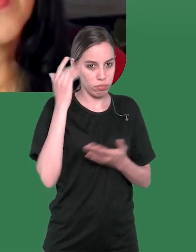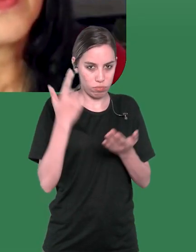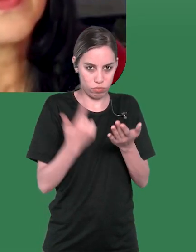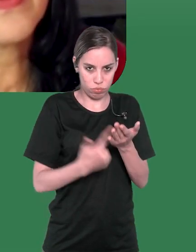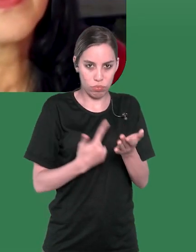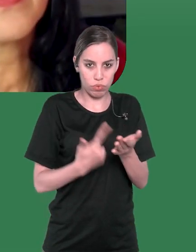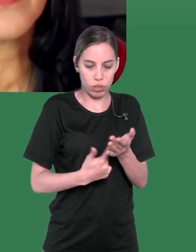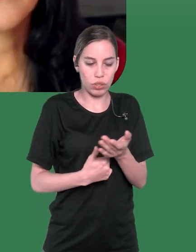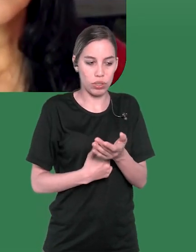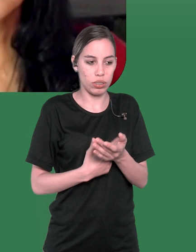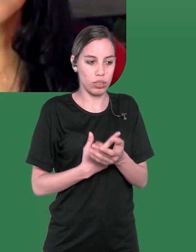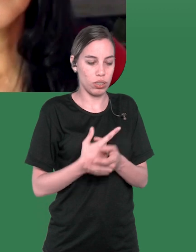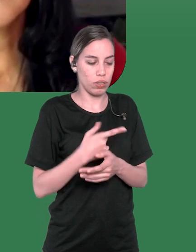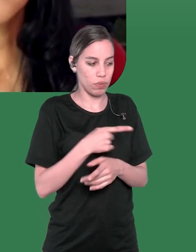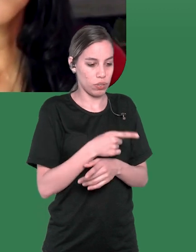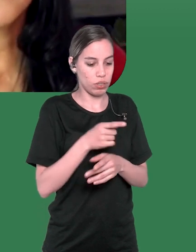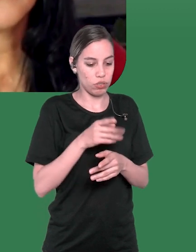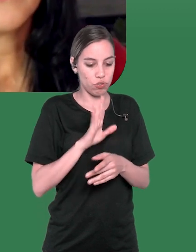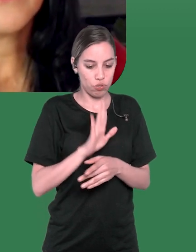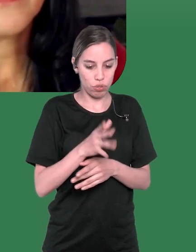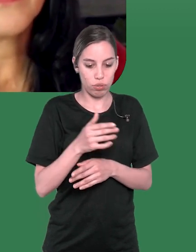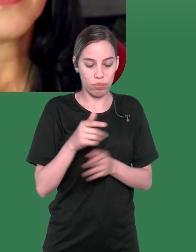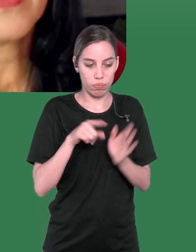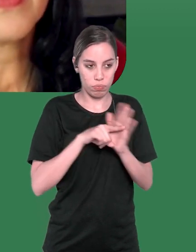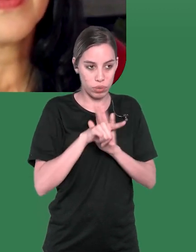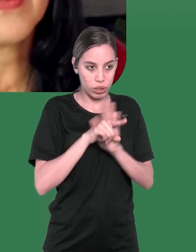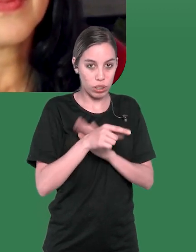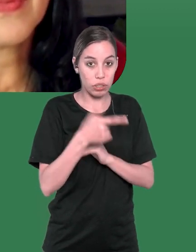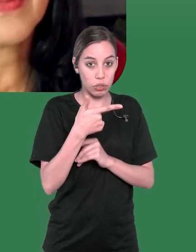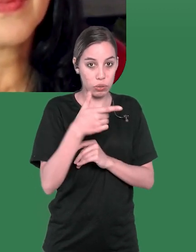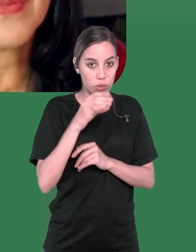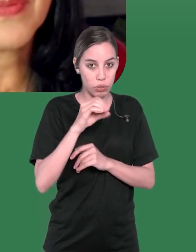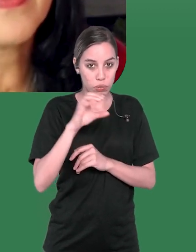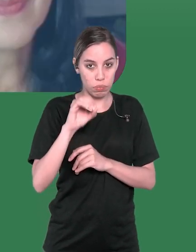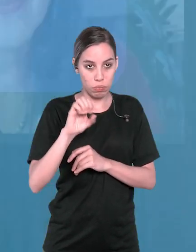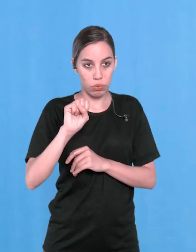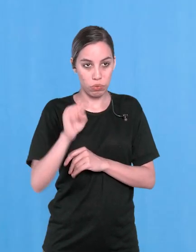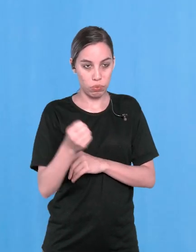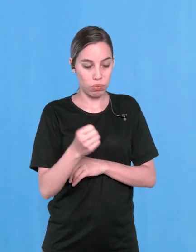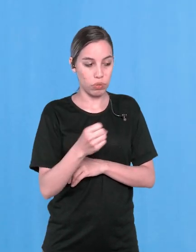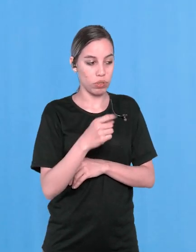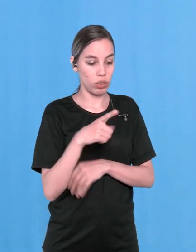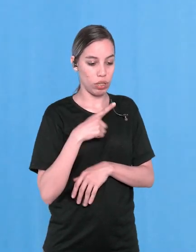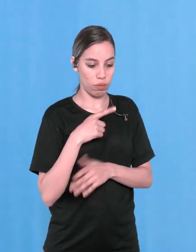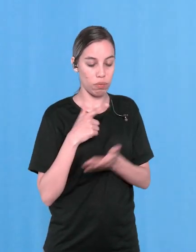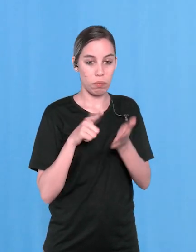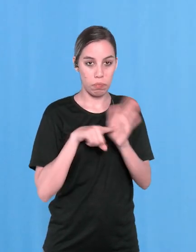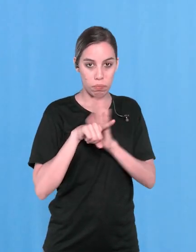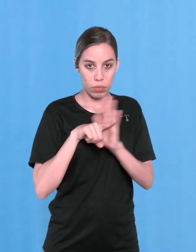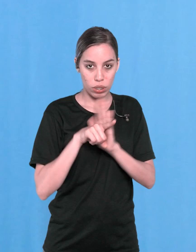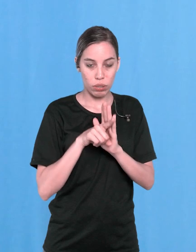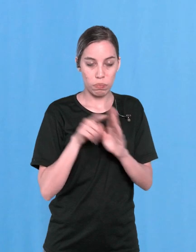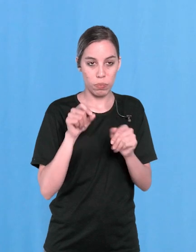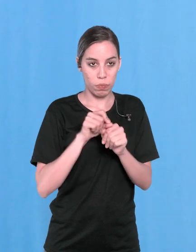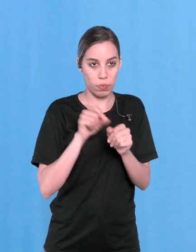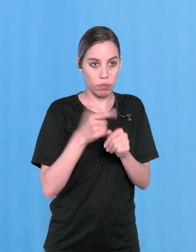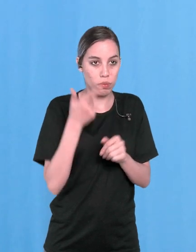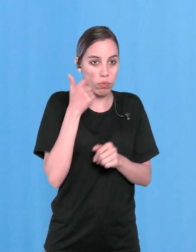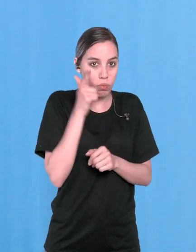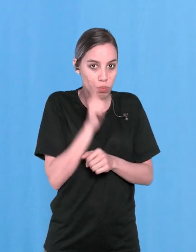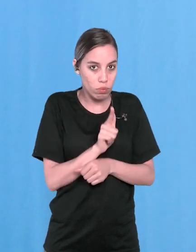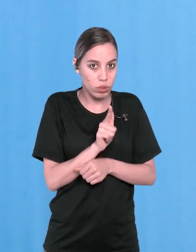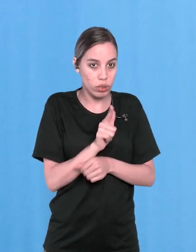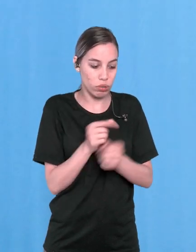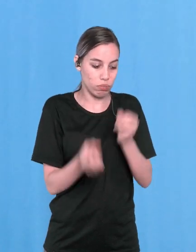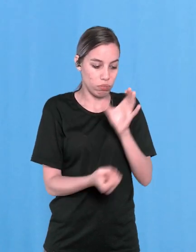assim, desde 2008 já vem essa pesquisa, já foi dividido em outros livros, para fazer esse recorte para